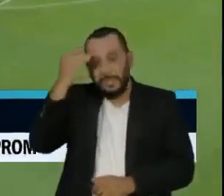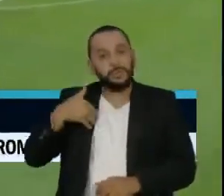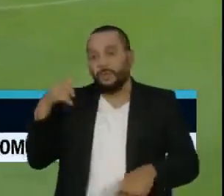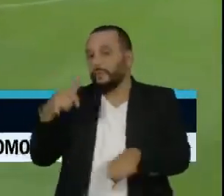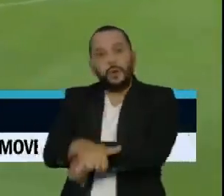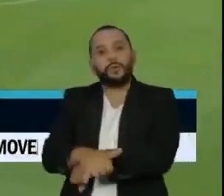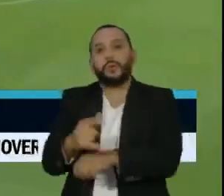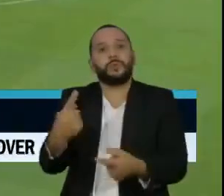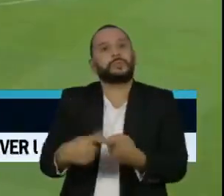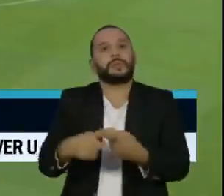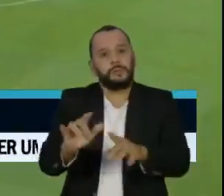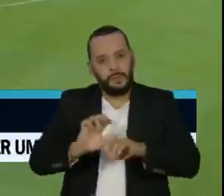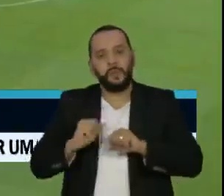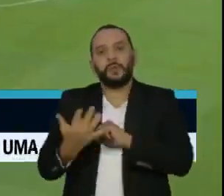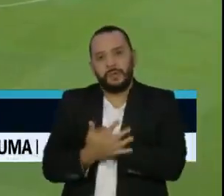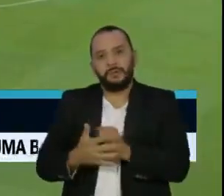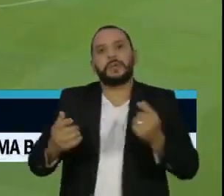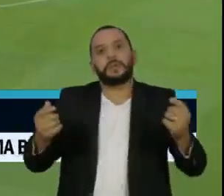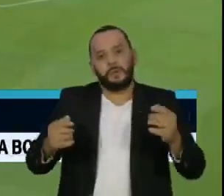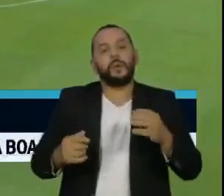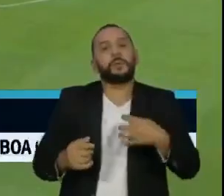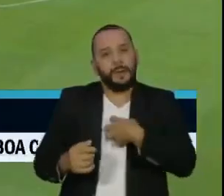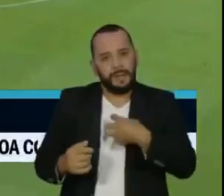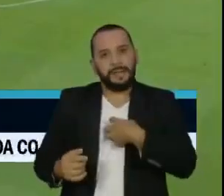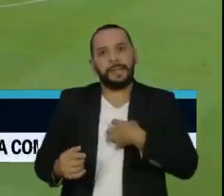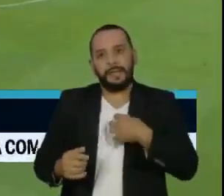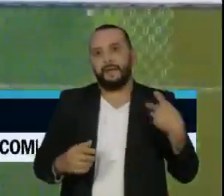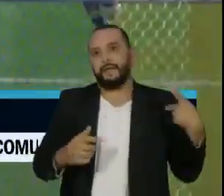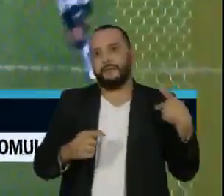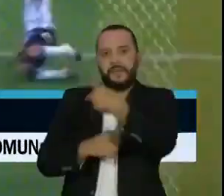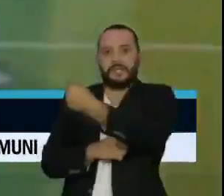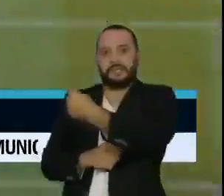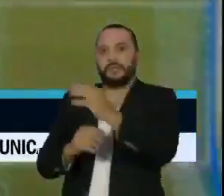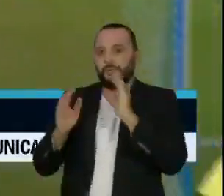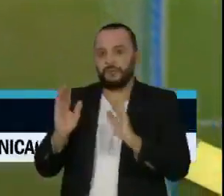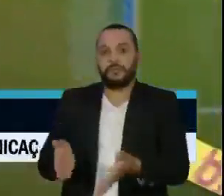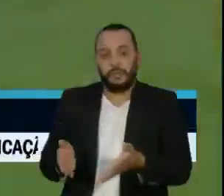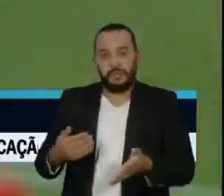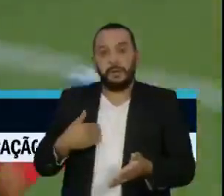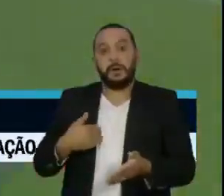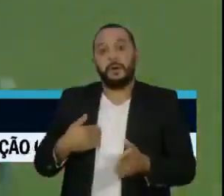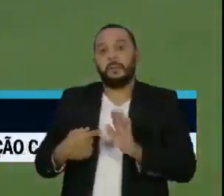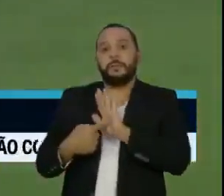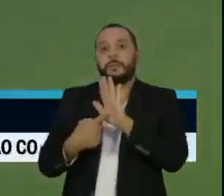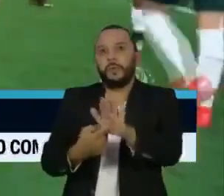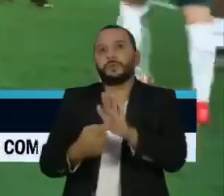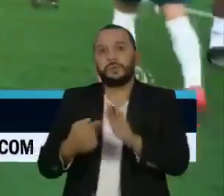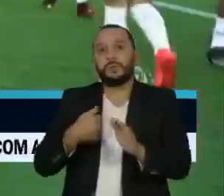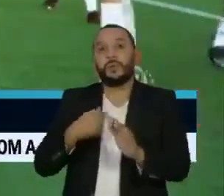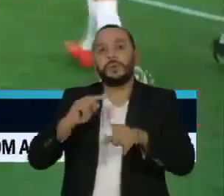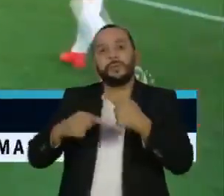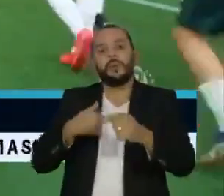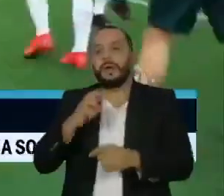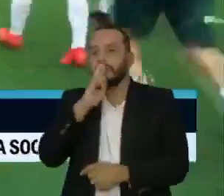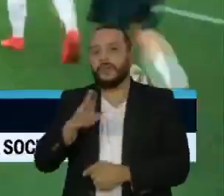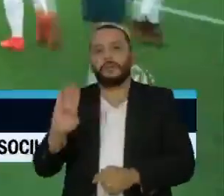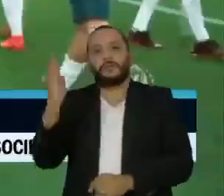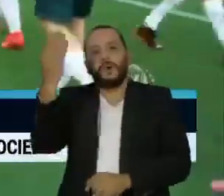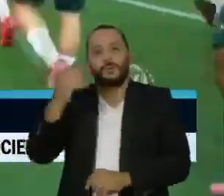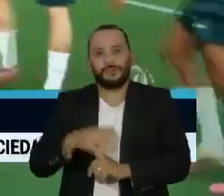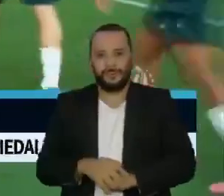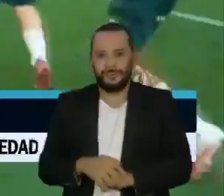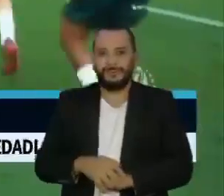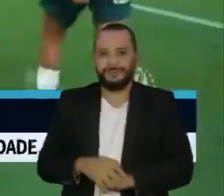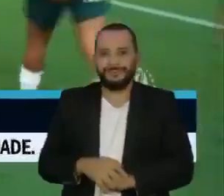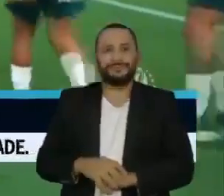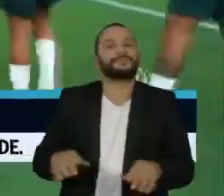por testarem positivo. O Timão acabou derrotado. A contraprova apontou que os resultados eram falsos. Os finalistas da Copa